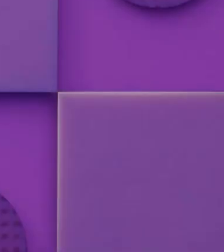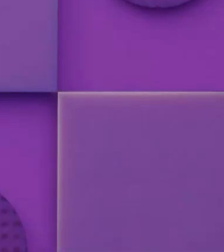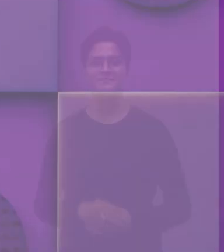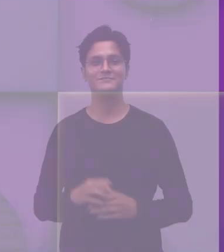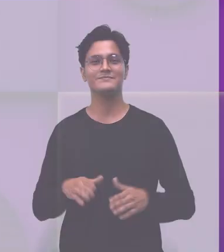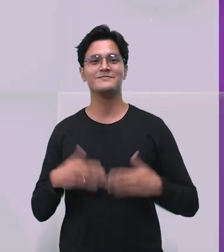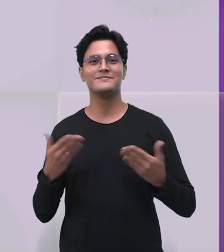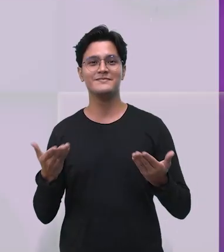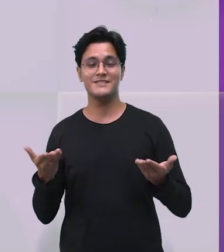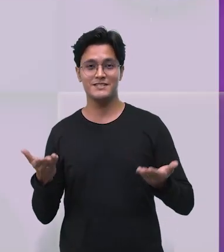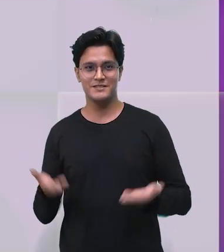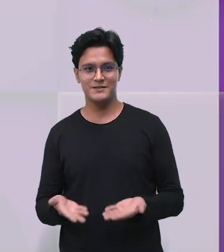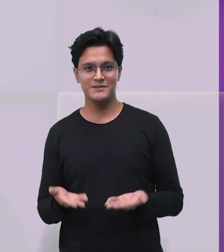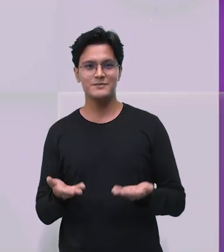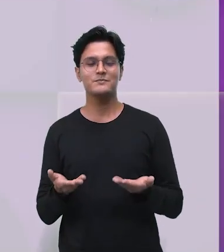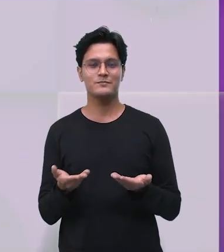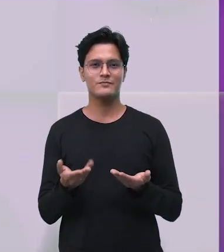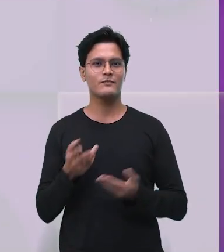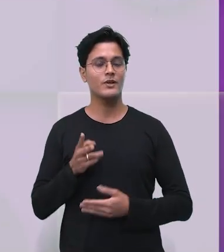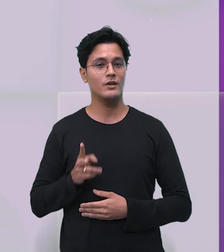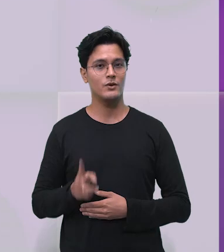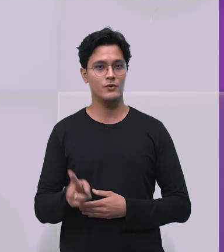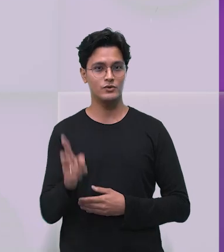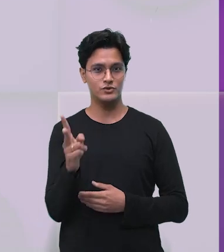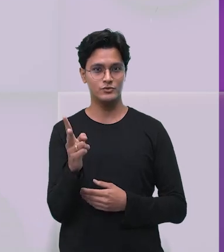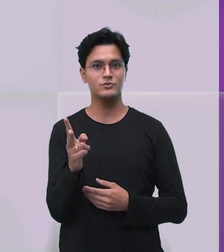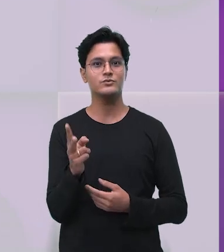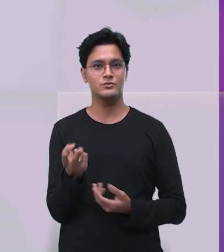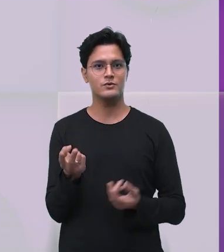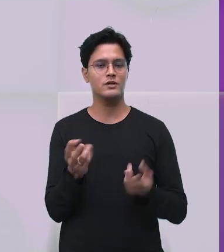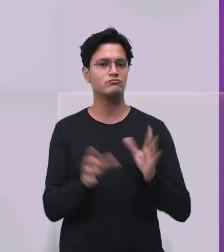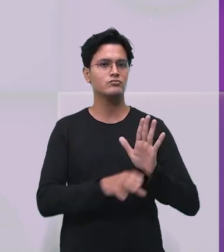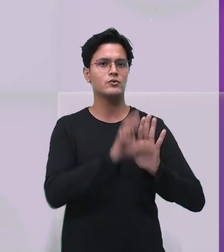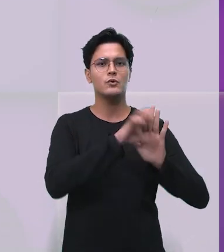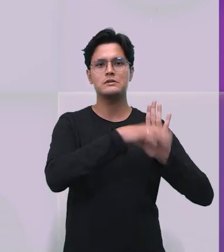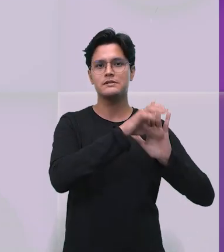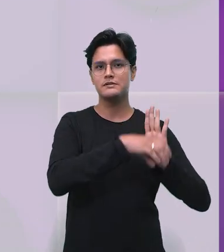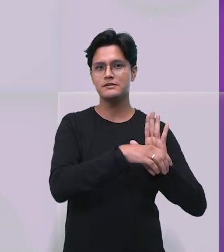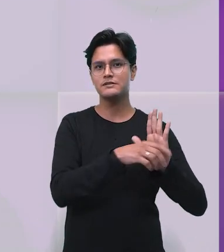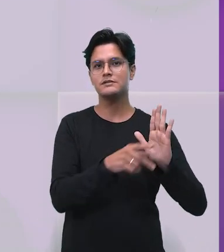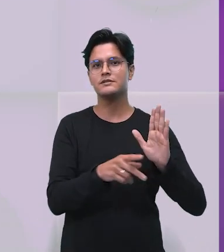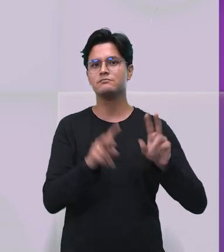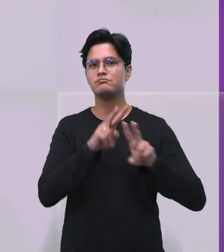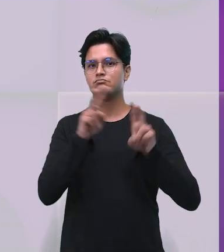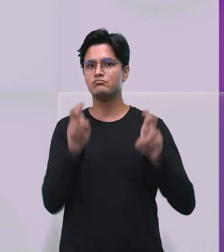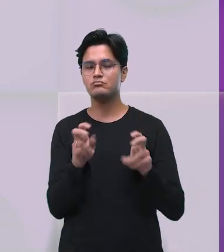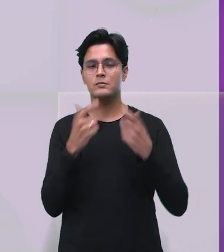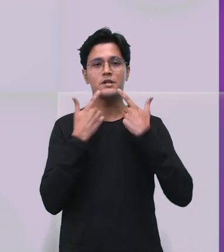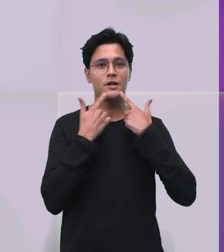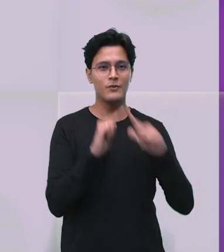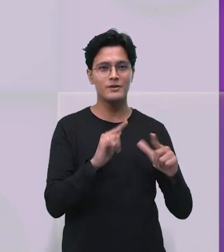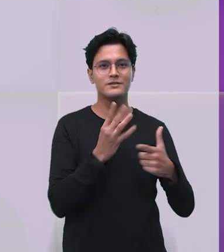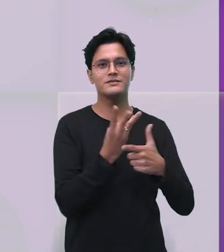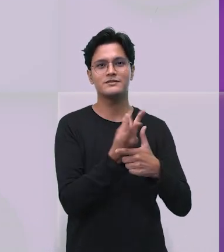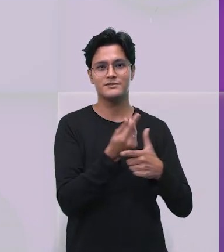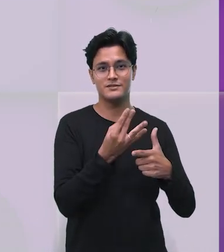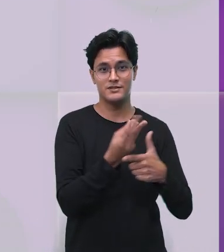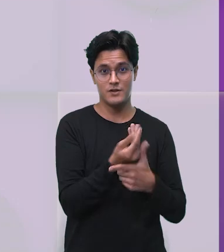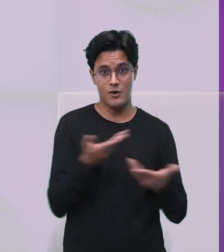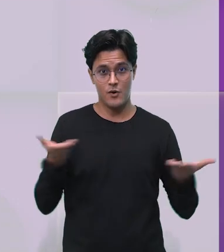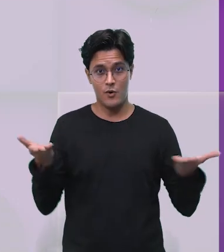Muito bem, então, ainda seguindo nos conceitos sobre linguagem algébrica, tá? Hoje nós